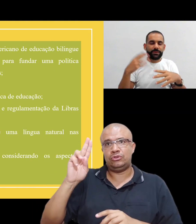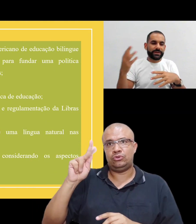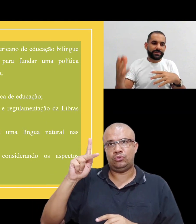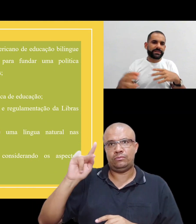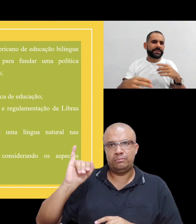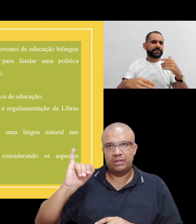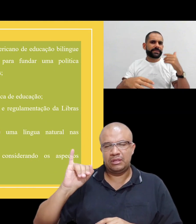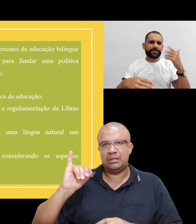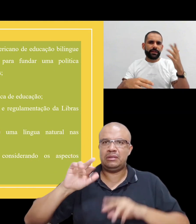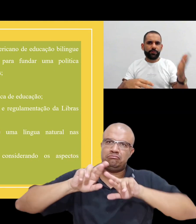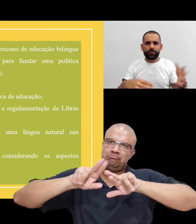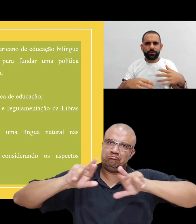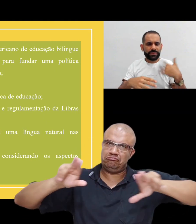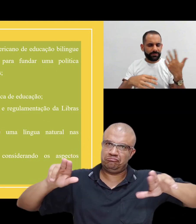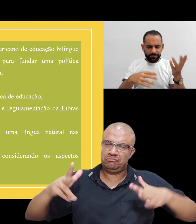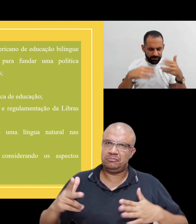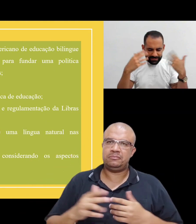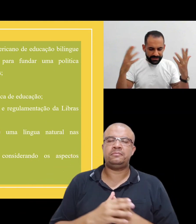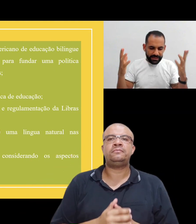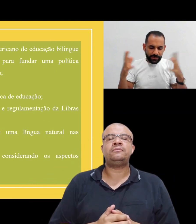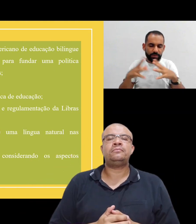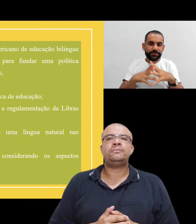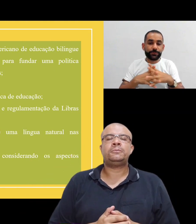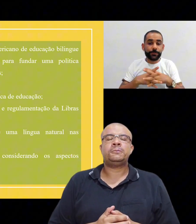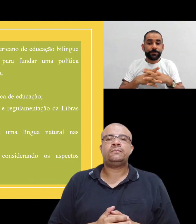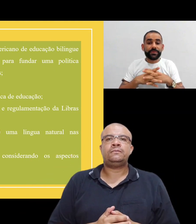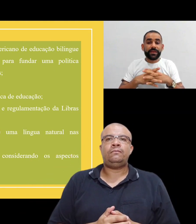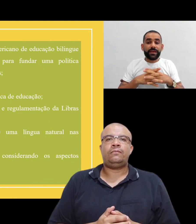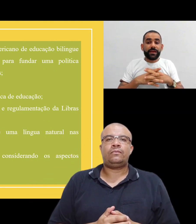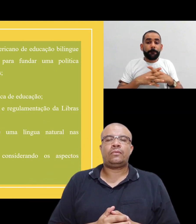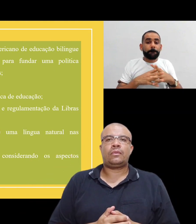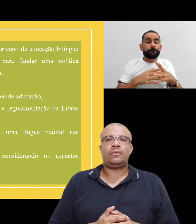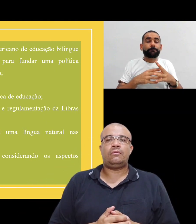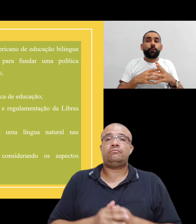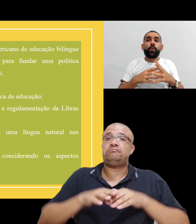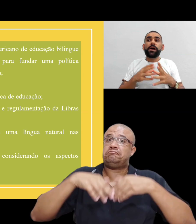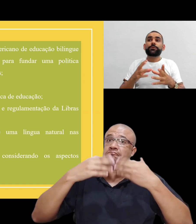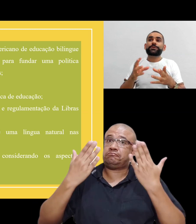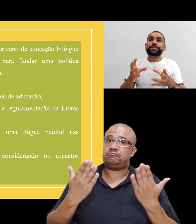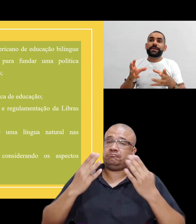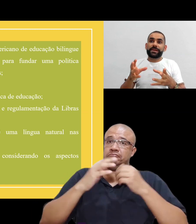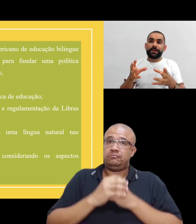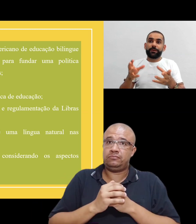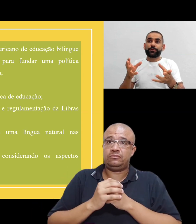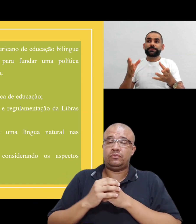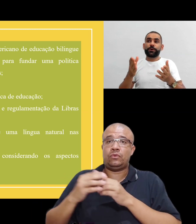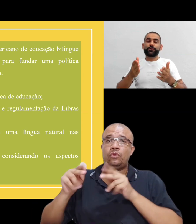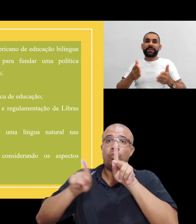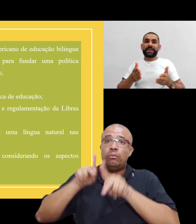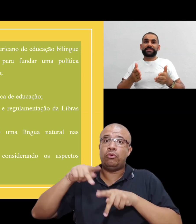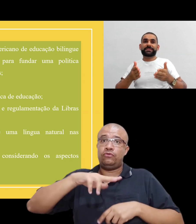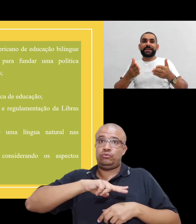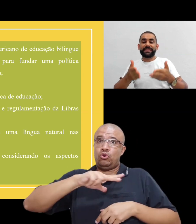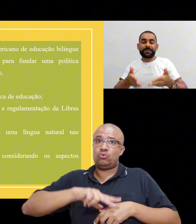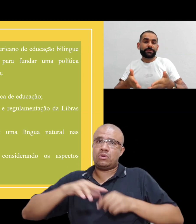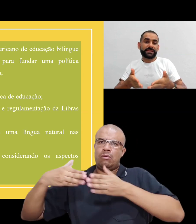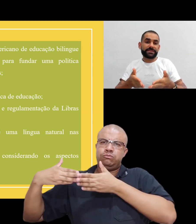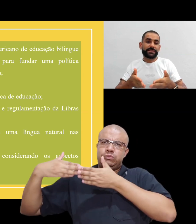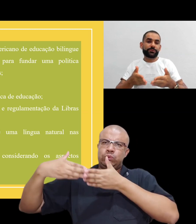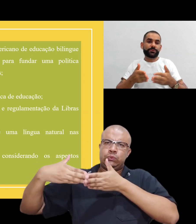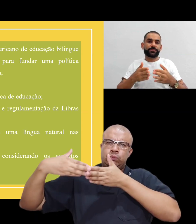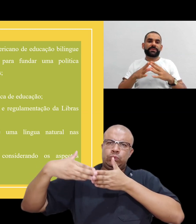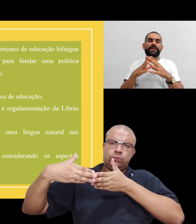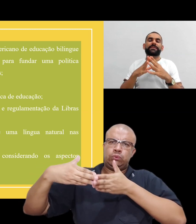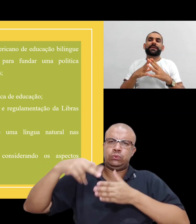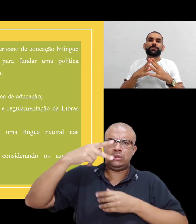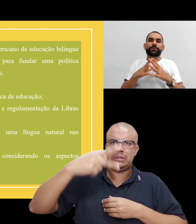O Tupi-Guarani, seja lá a língua que for. Quando chega os portugueses aqui no